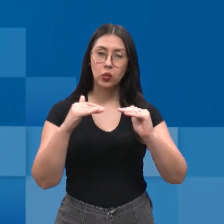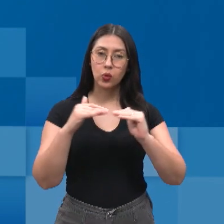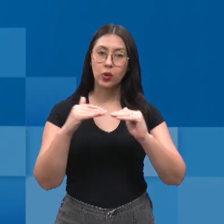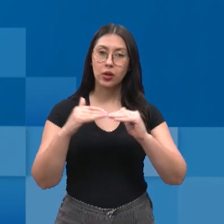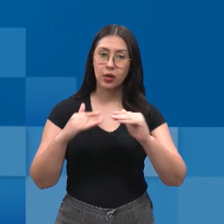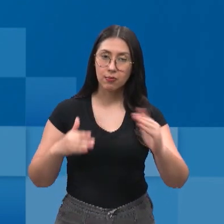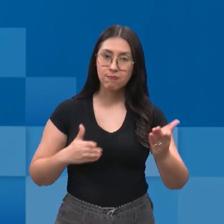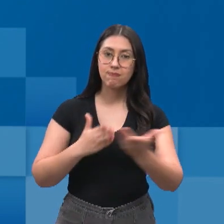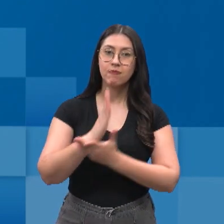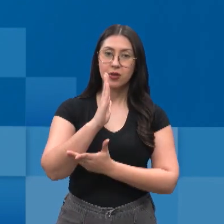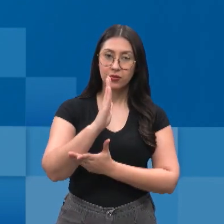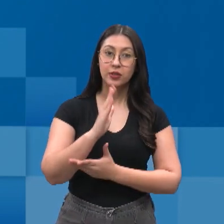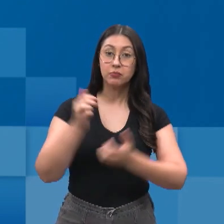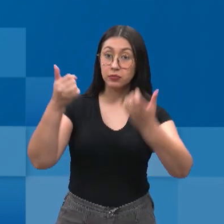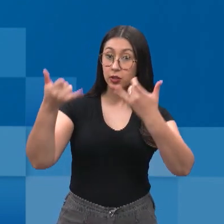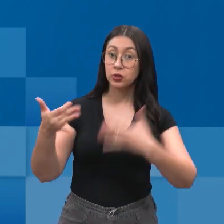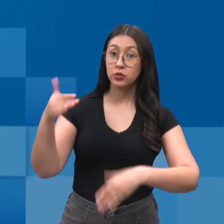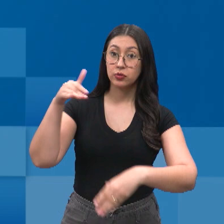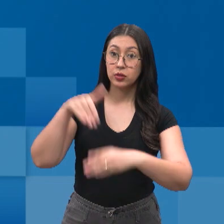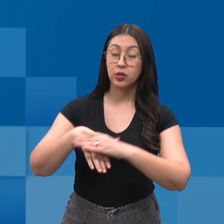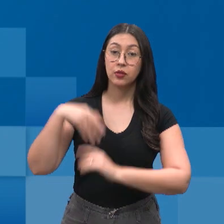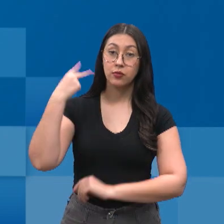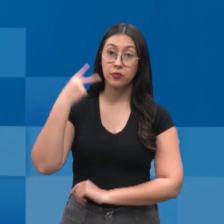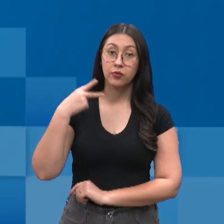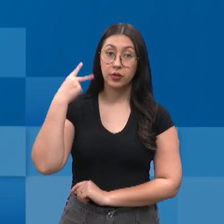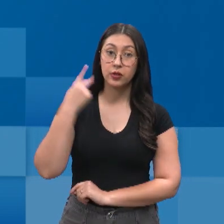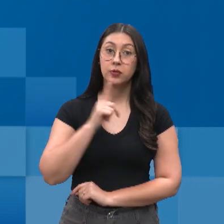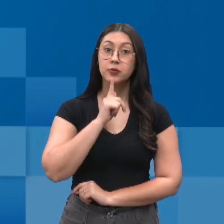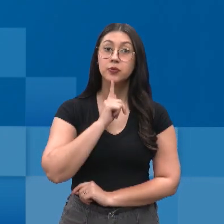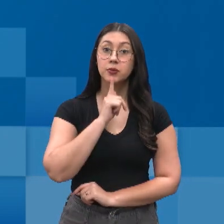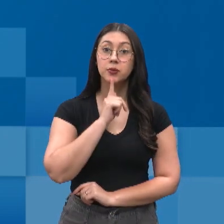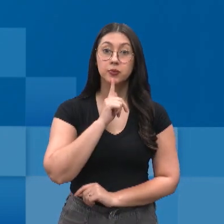unanimidade. Justificativo de votação, vereador Sérgio Camargo.